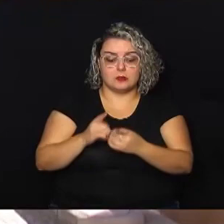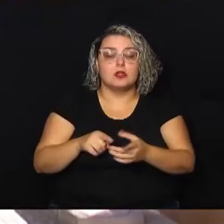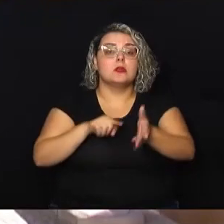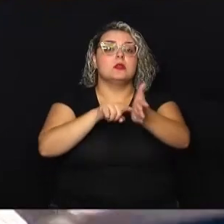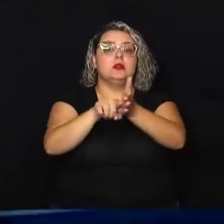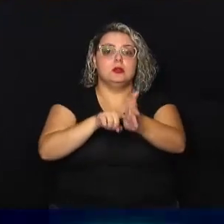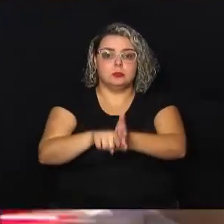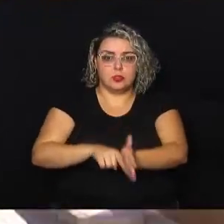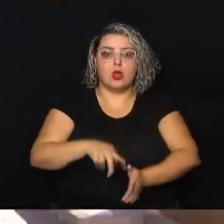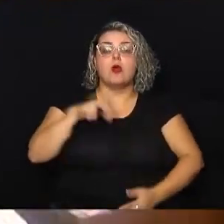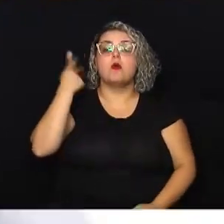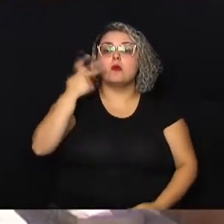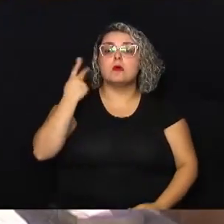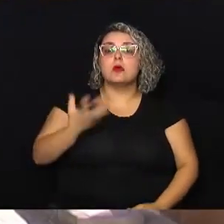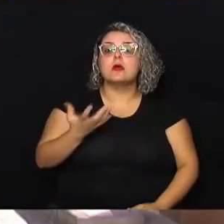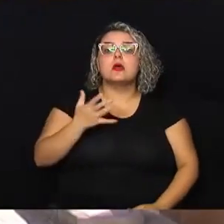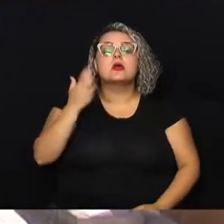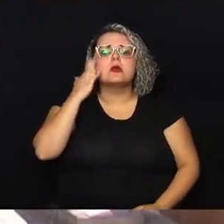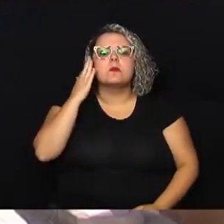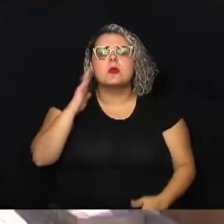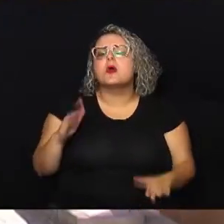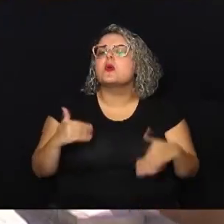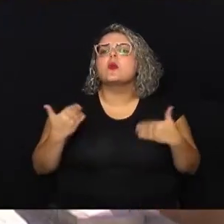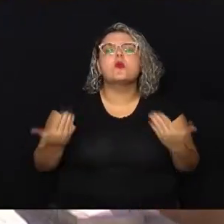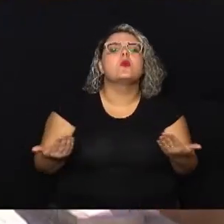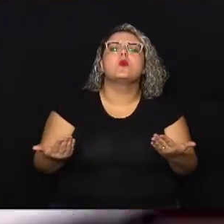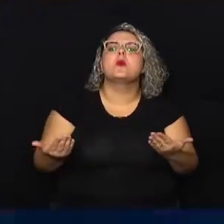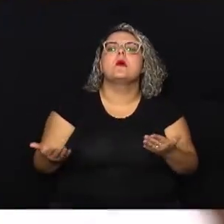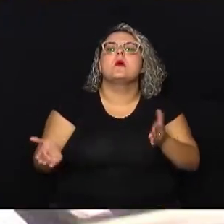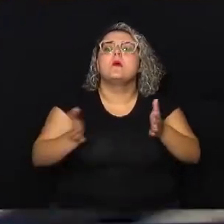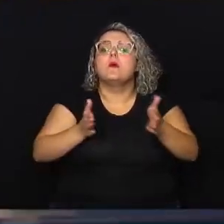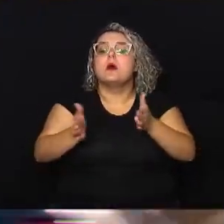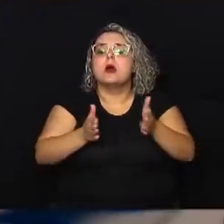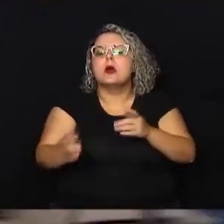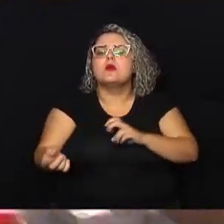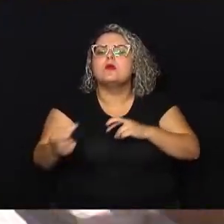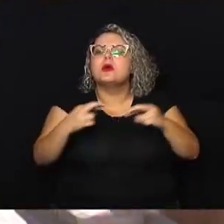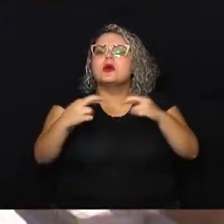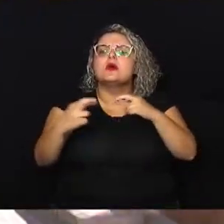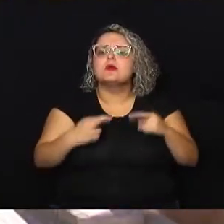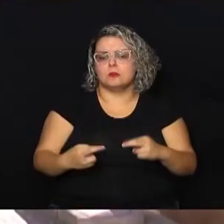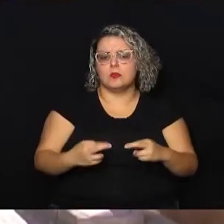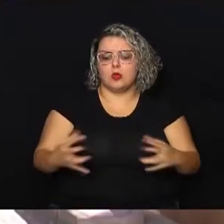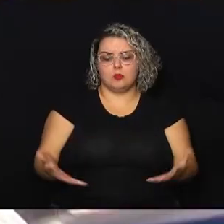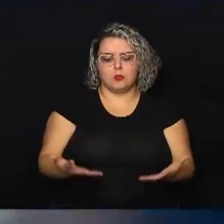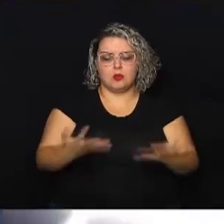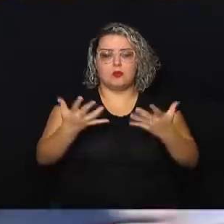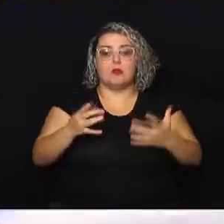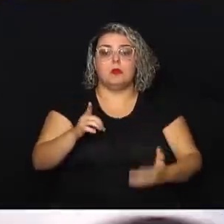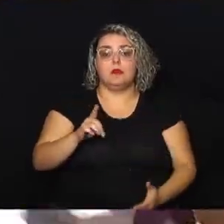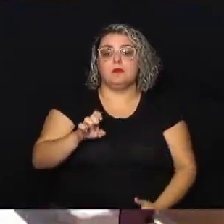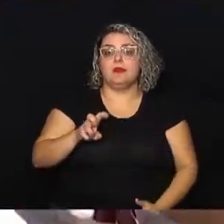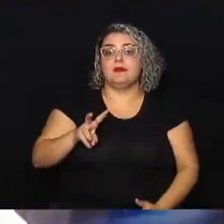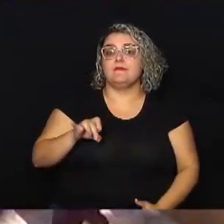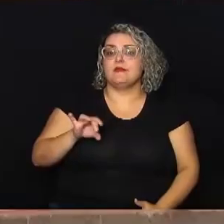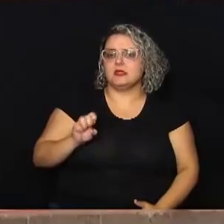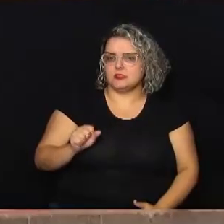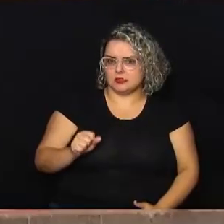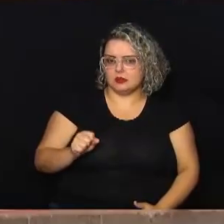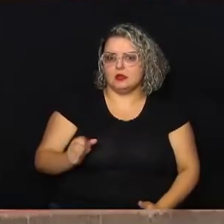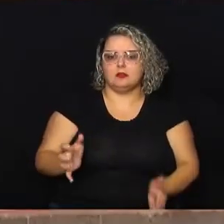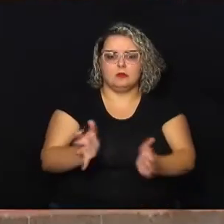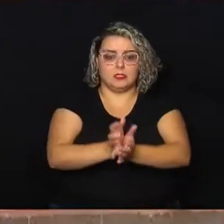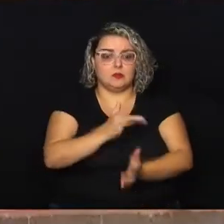o parlamentar quer saber qual é o status da fiscalização do hospital promovida pela Devisa. Também como